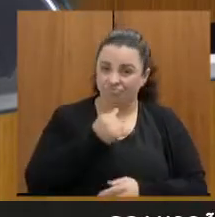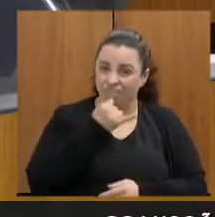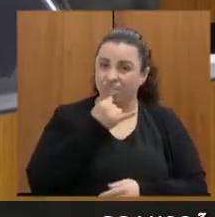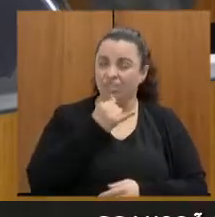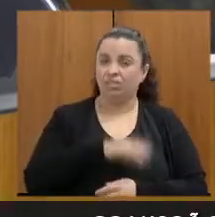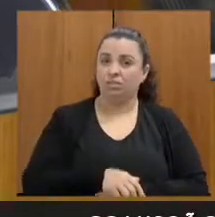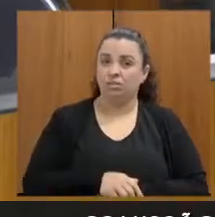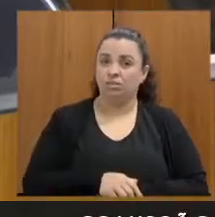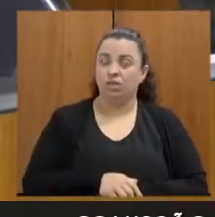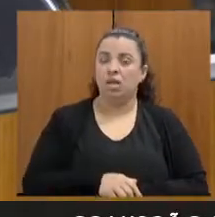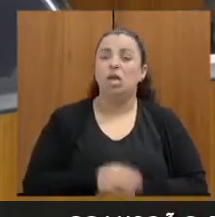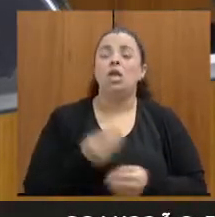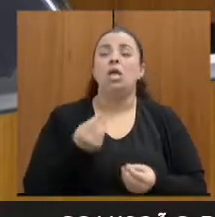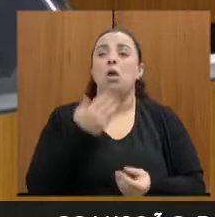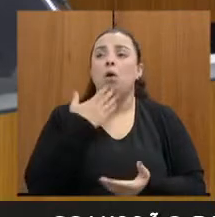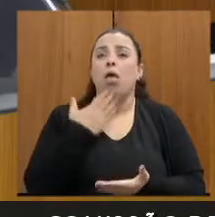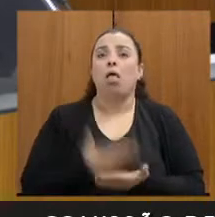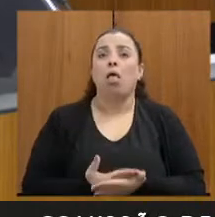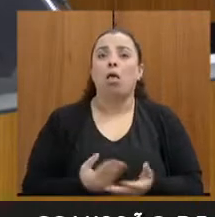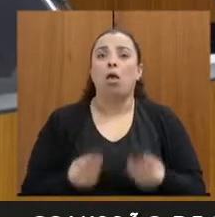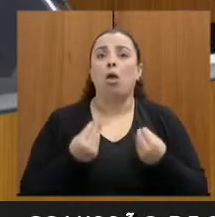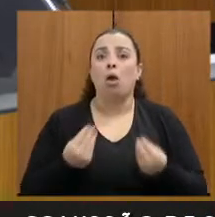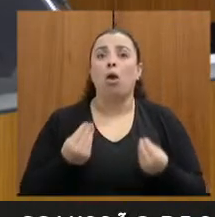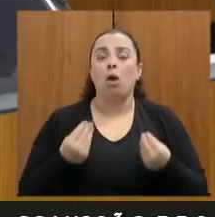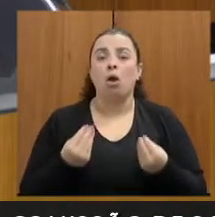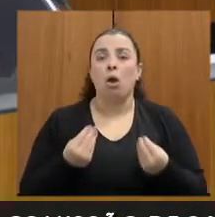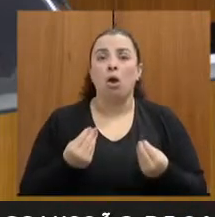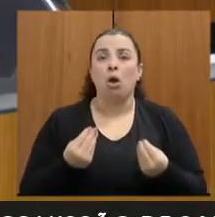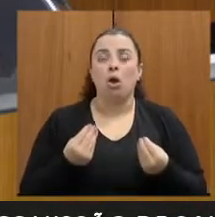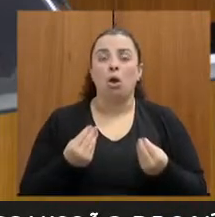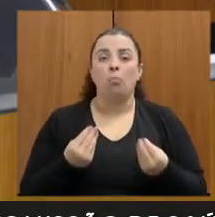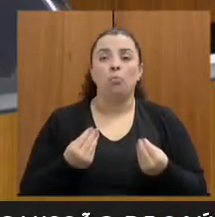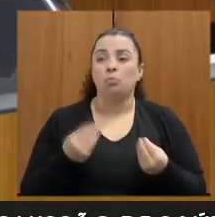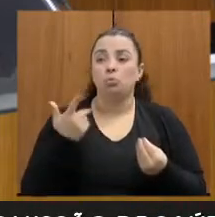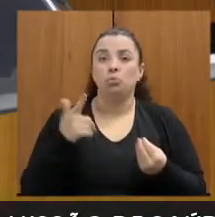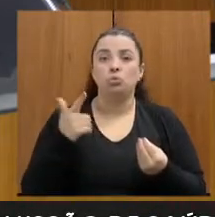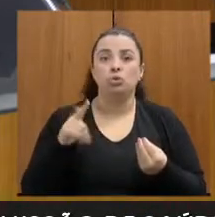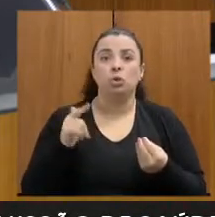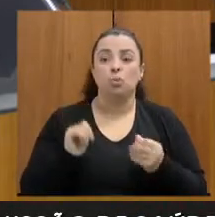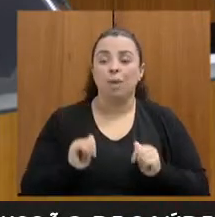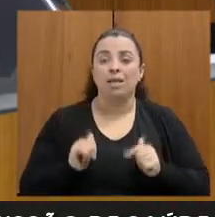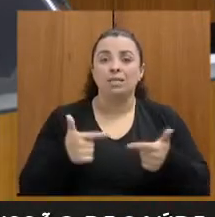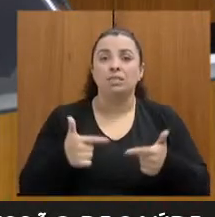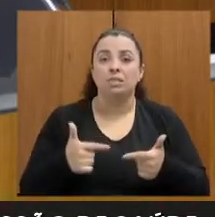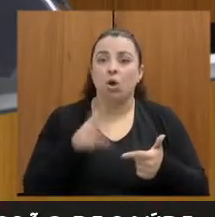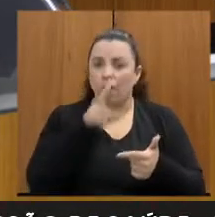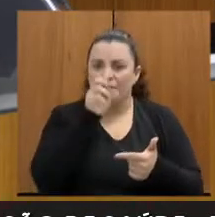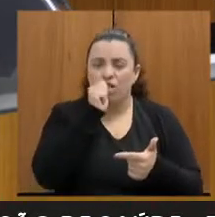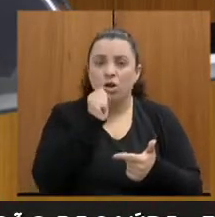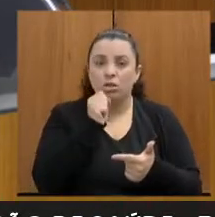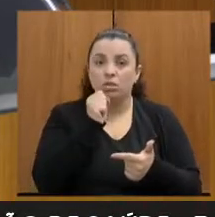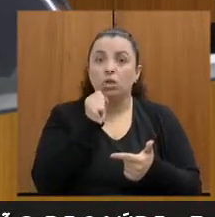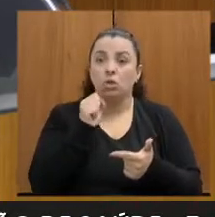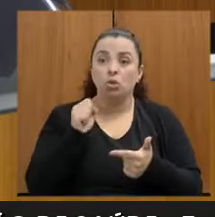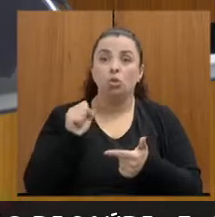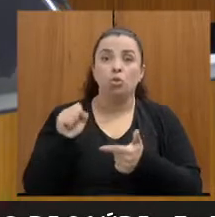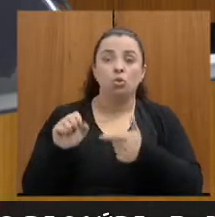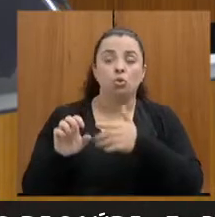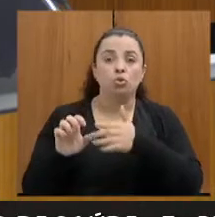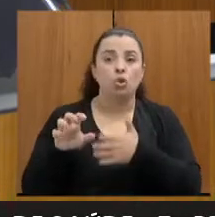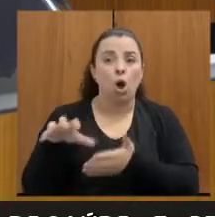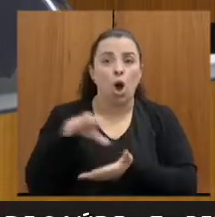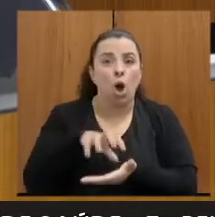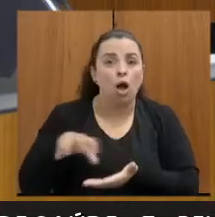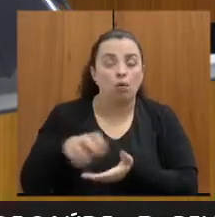quando naquela época nós nós Não vimos uma ação enérgica e dos órgãos inclusive controle diante